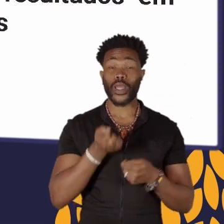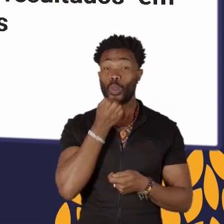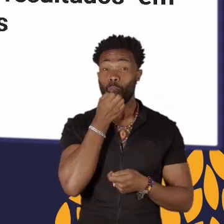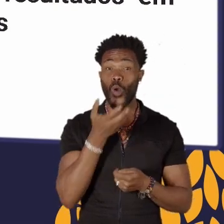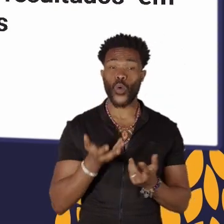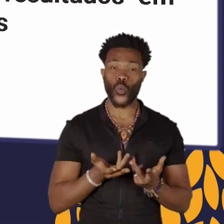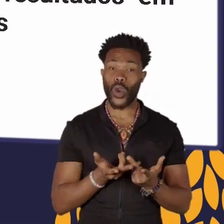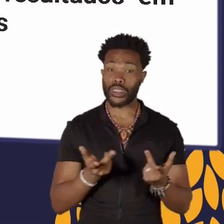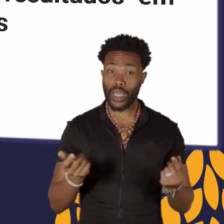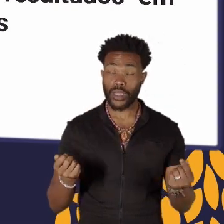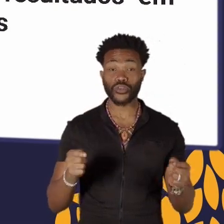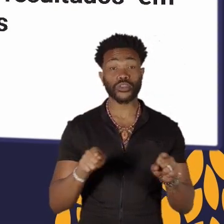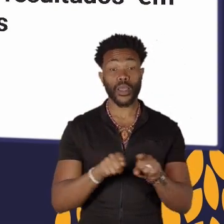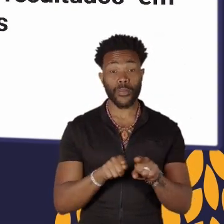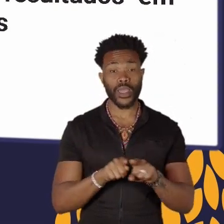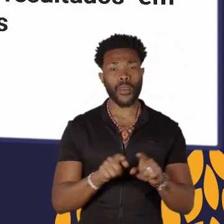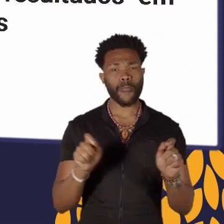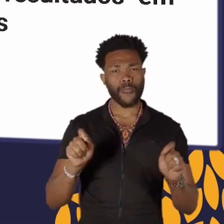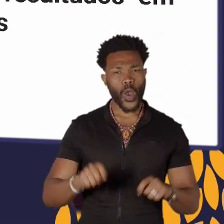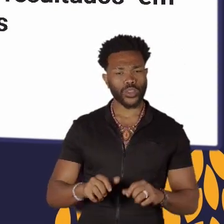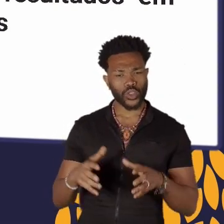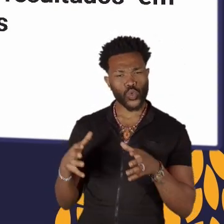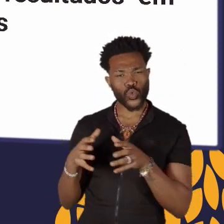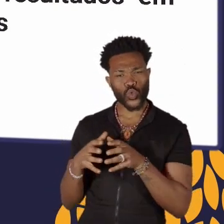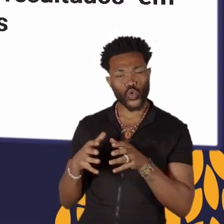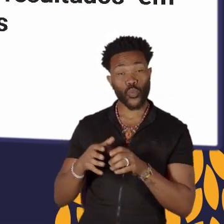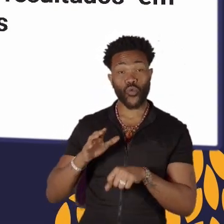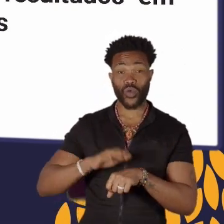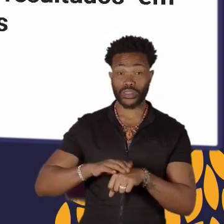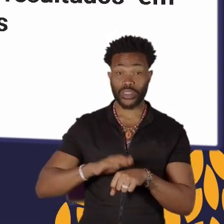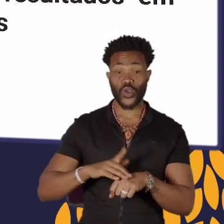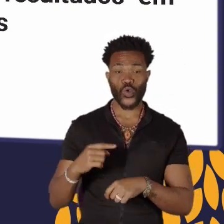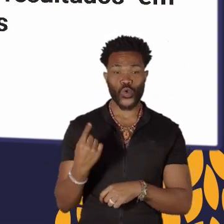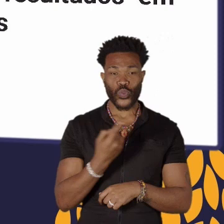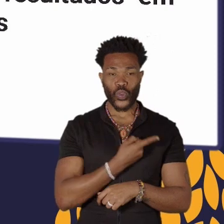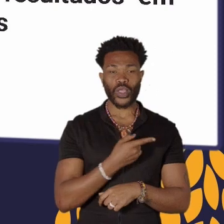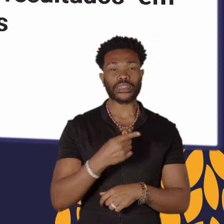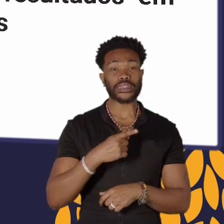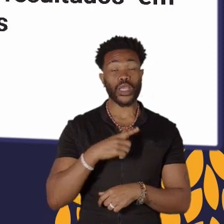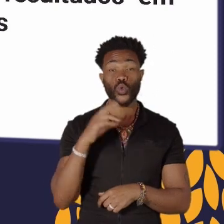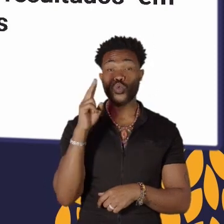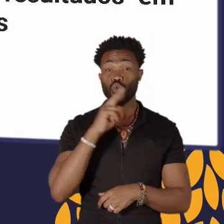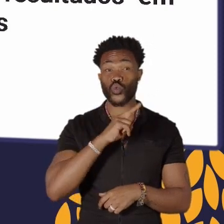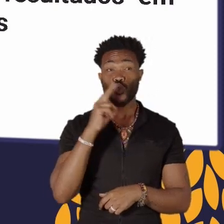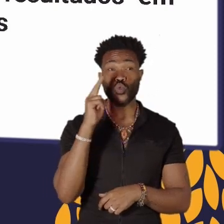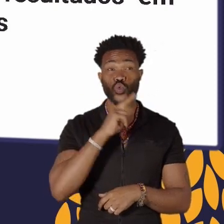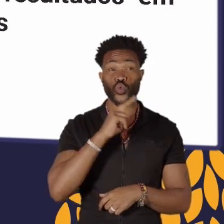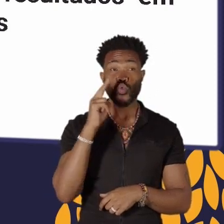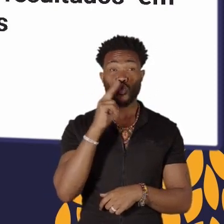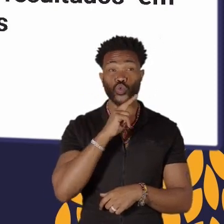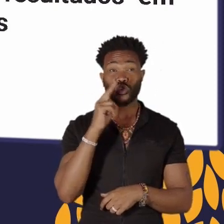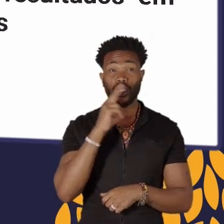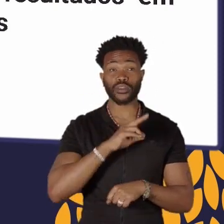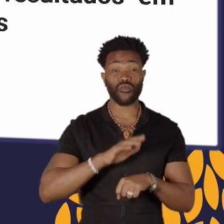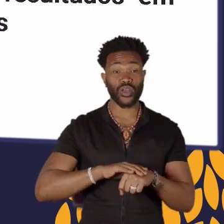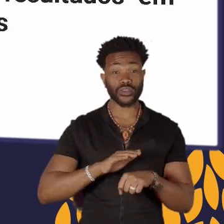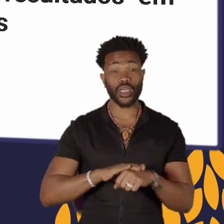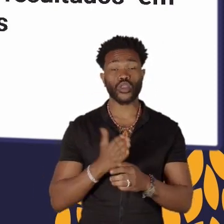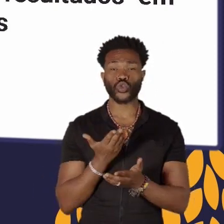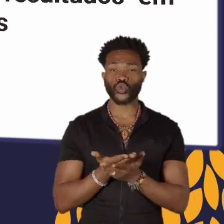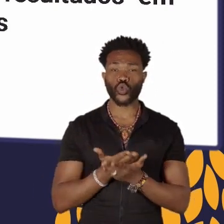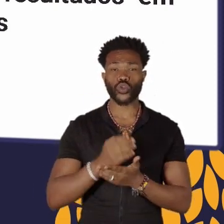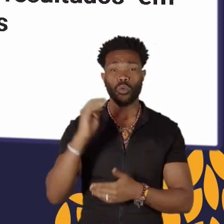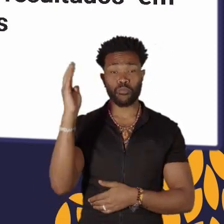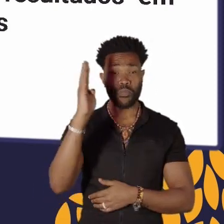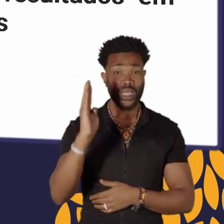possa contrapor e fazer essa frente. Então, assim, a gente tem uma urgência da realização de estudos. Eu não falo só no